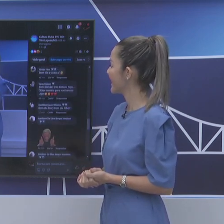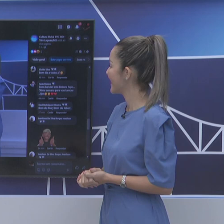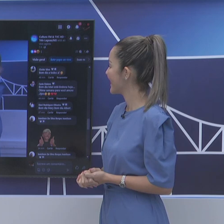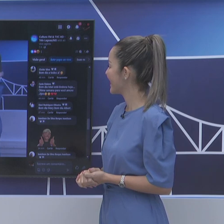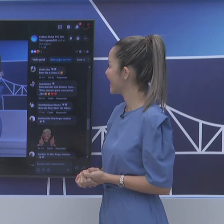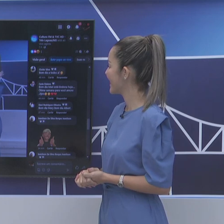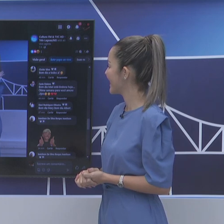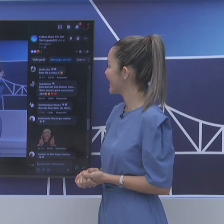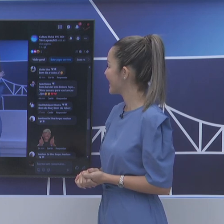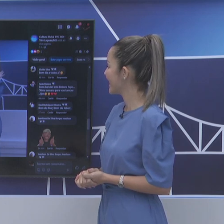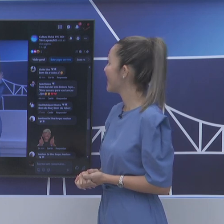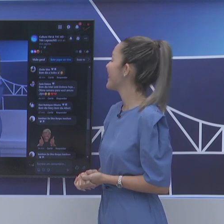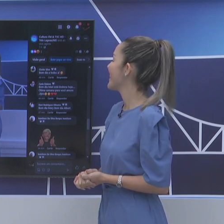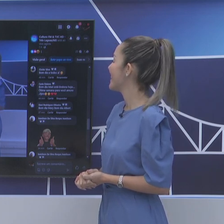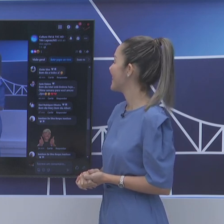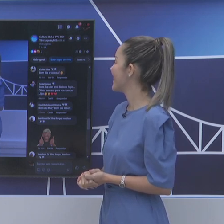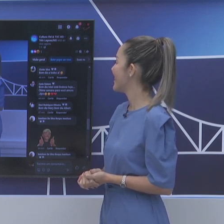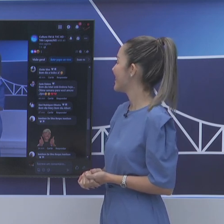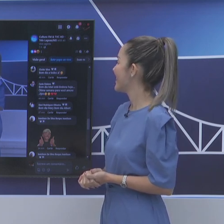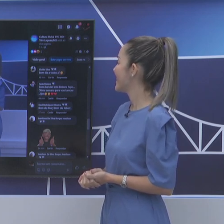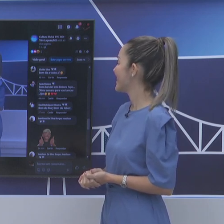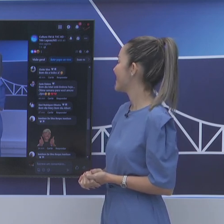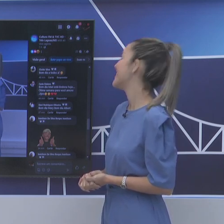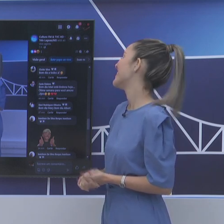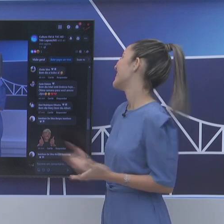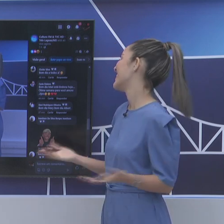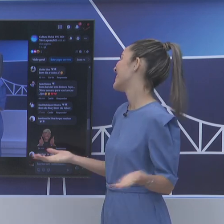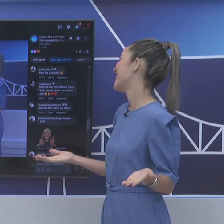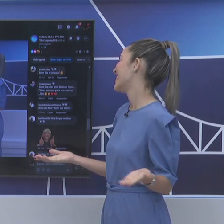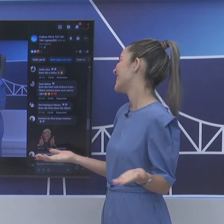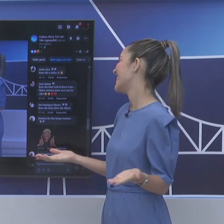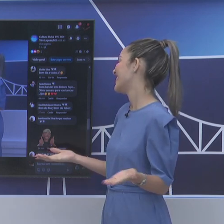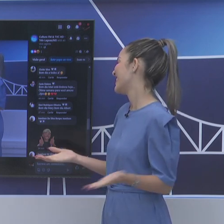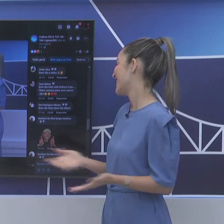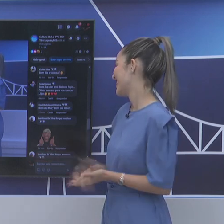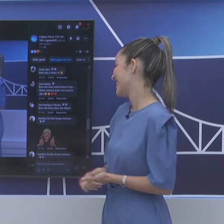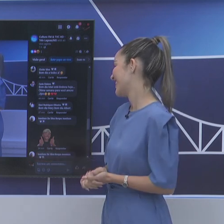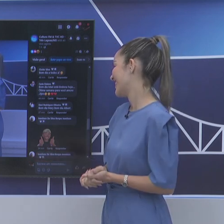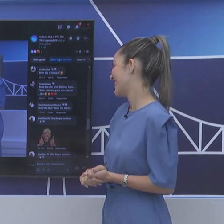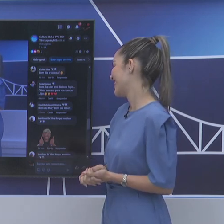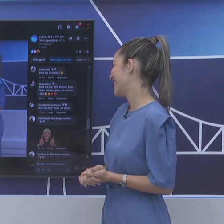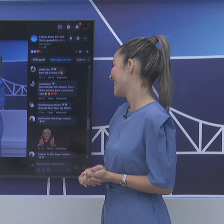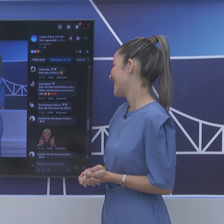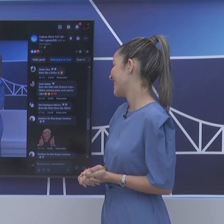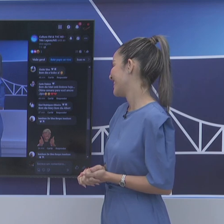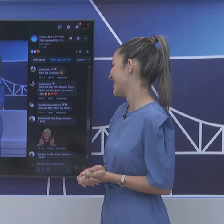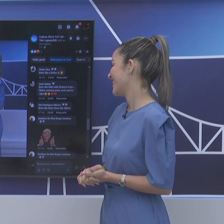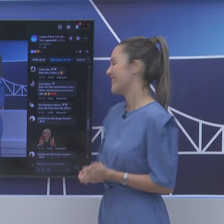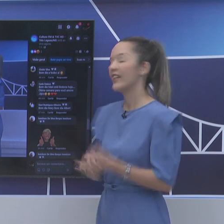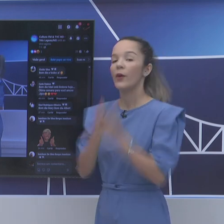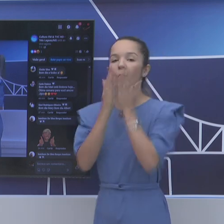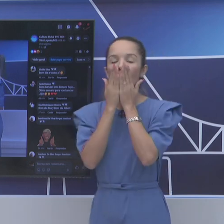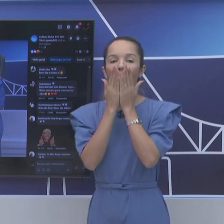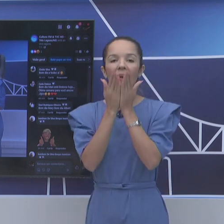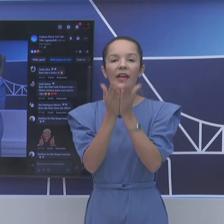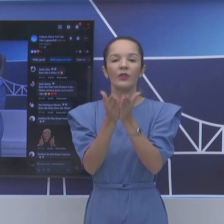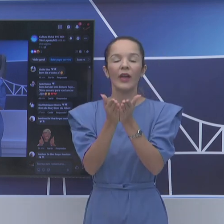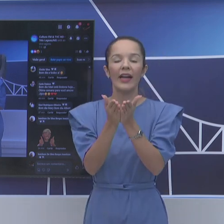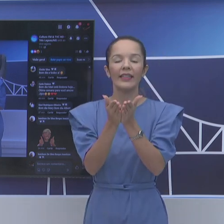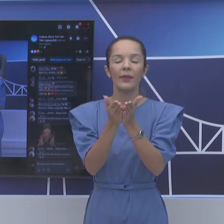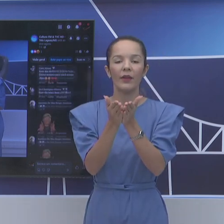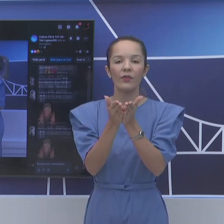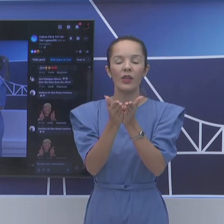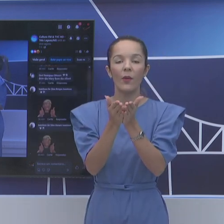todos. A Carla Daiane. Bom dia, Mari. Tá lindona hoje, viu? Ótima semana pra você, amor. E beijos.